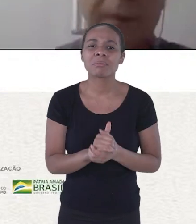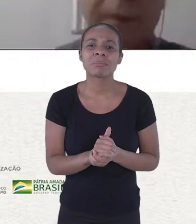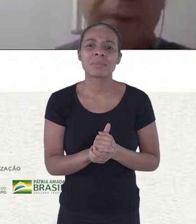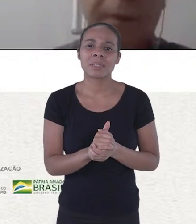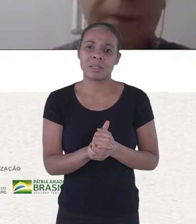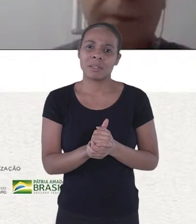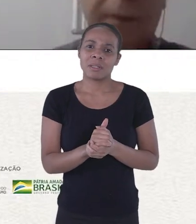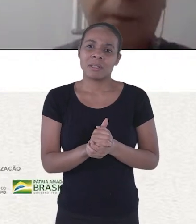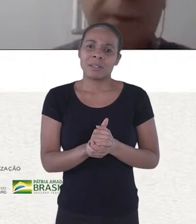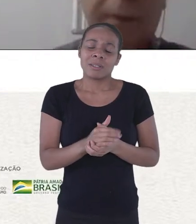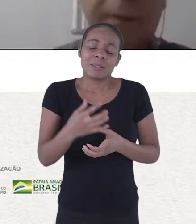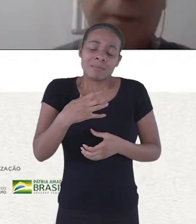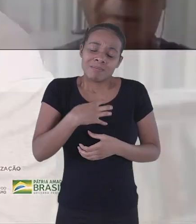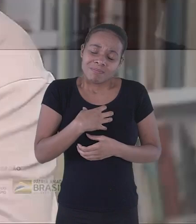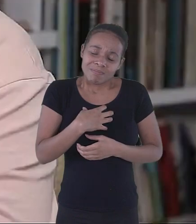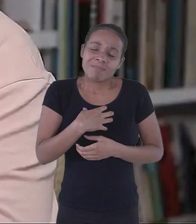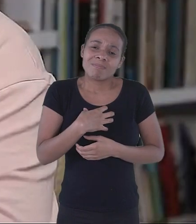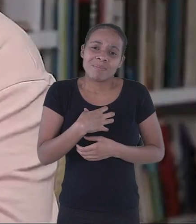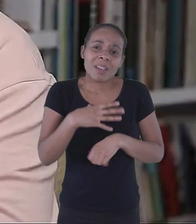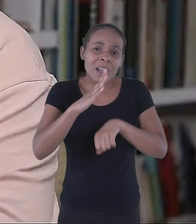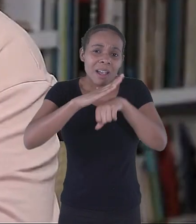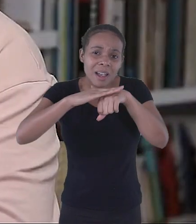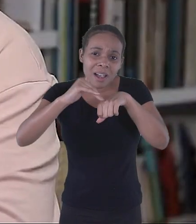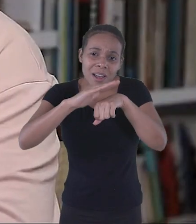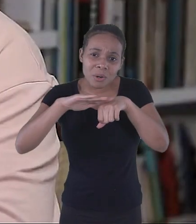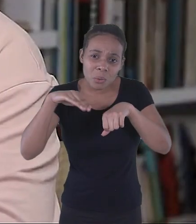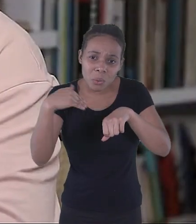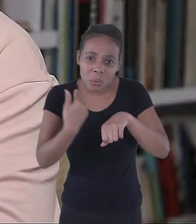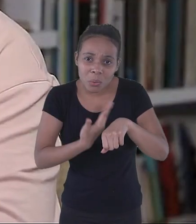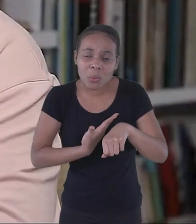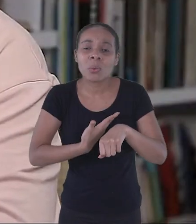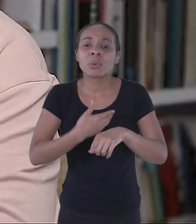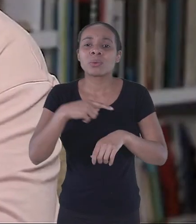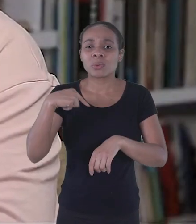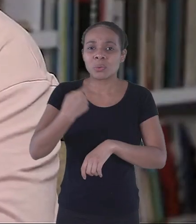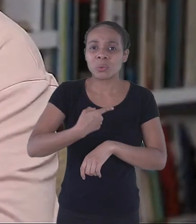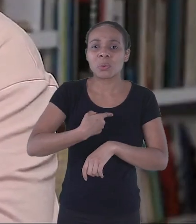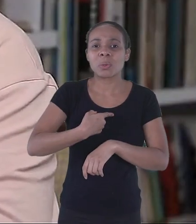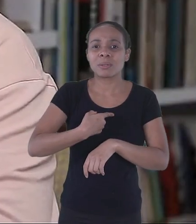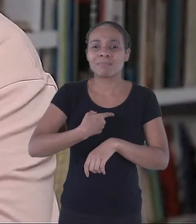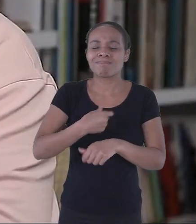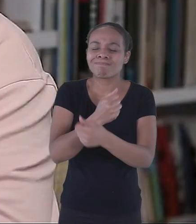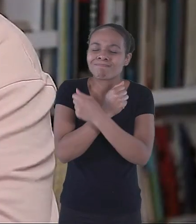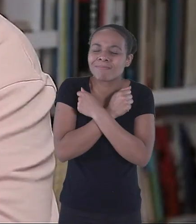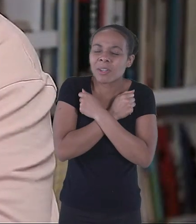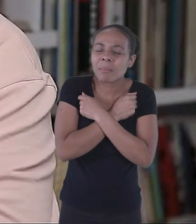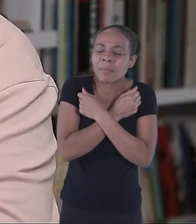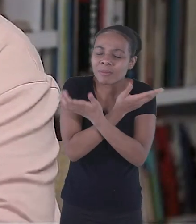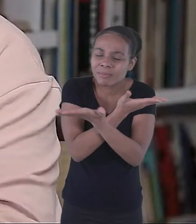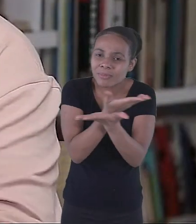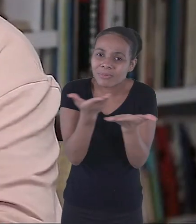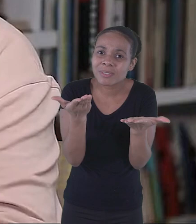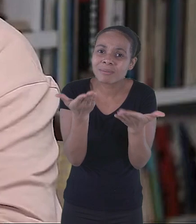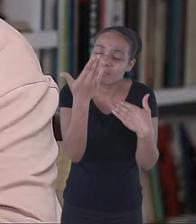nosso sentimento, o nosso carinho, o nosso olhar, o nosso abraço. Muito obrigado.